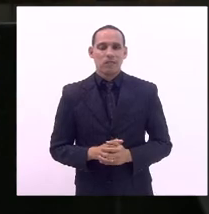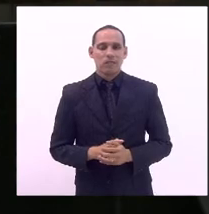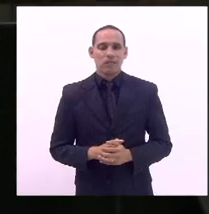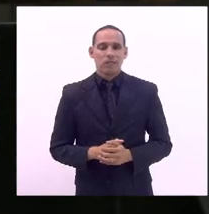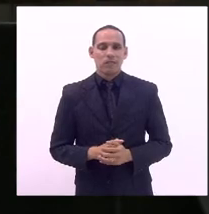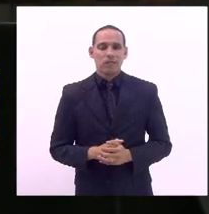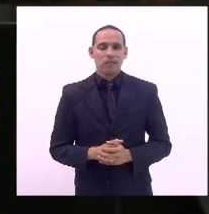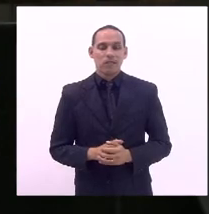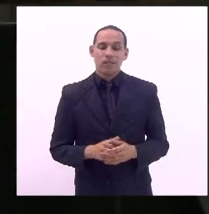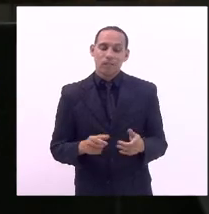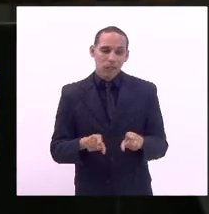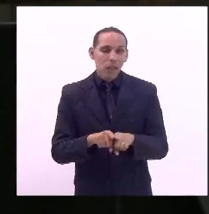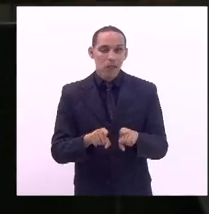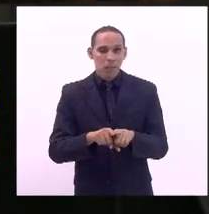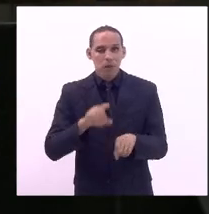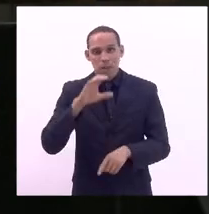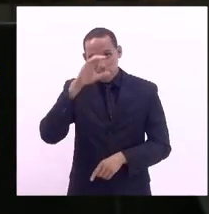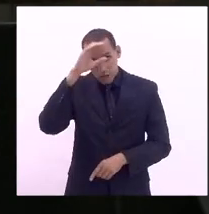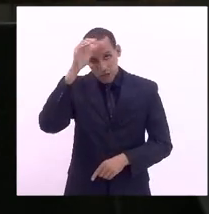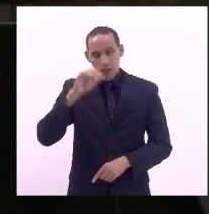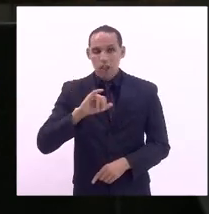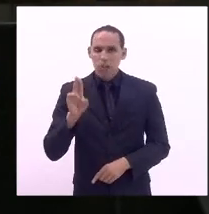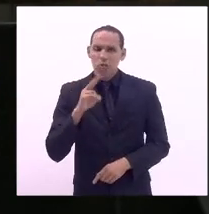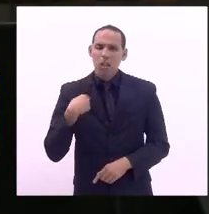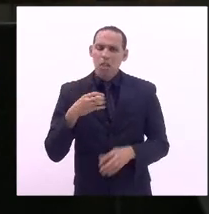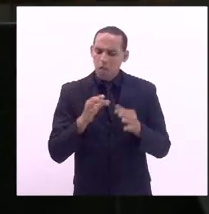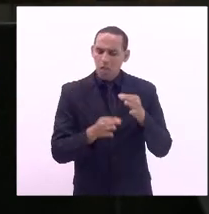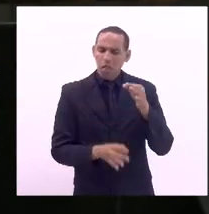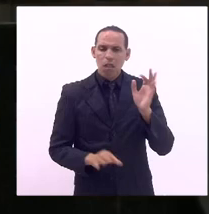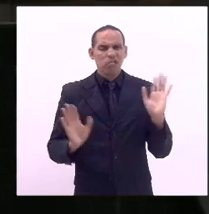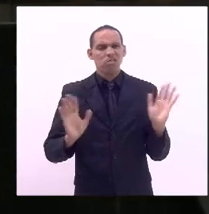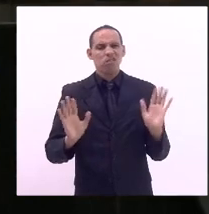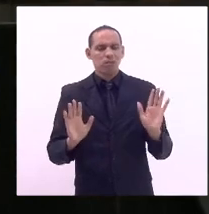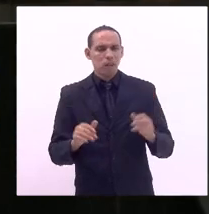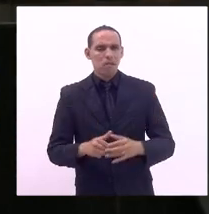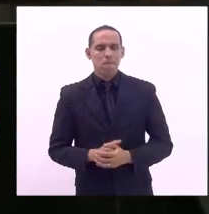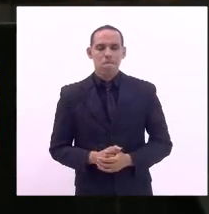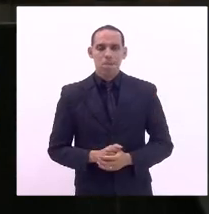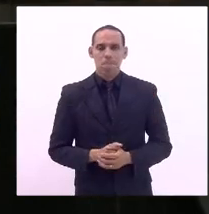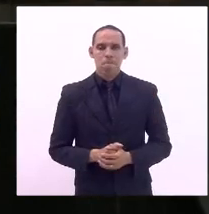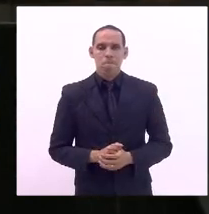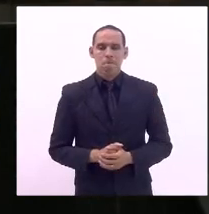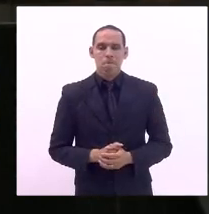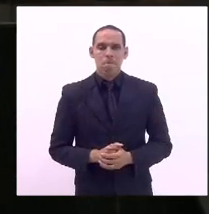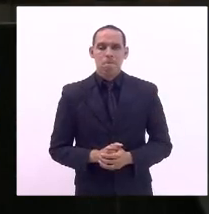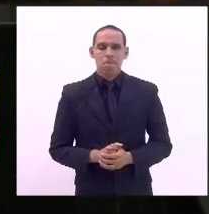E aqui, Tia Ju, para não estender muito mais a minha fala,